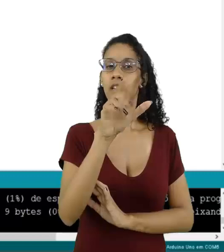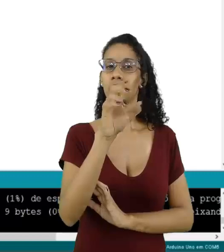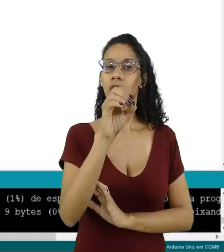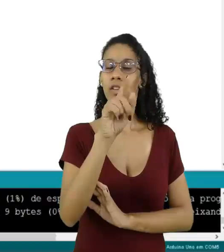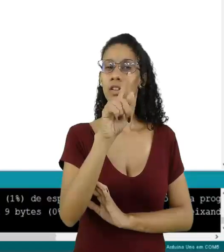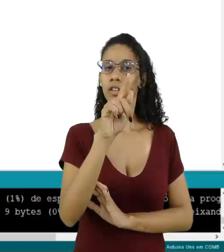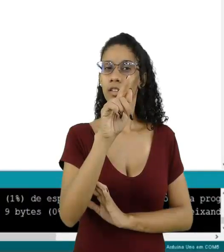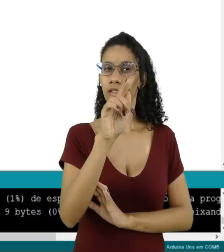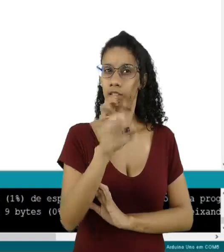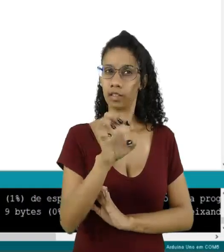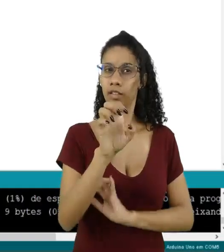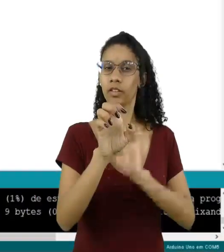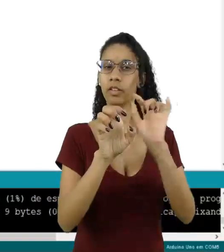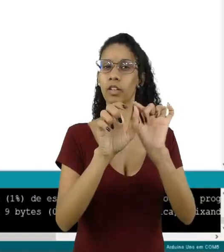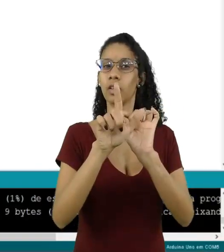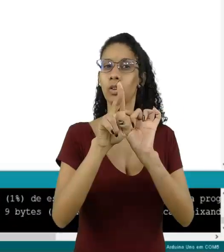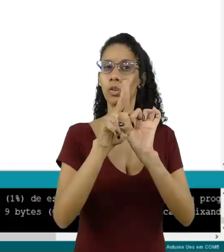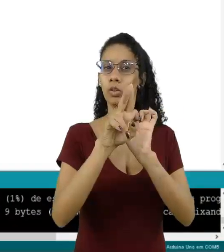read